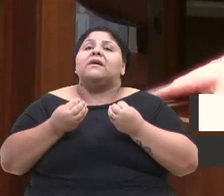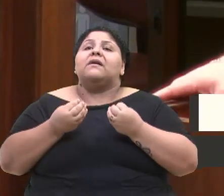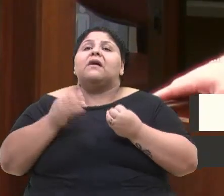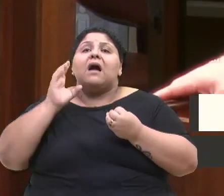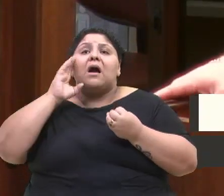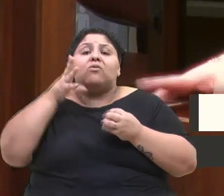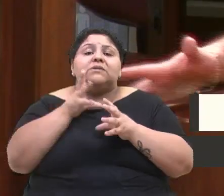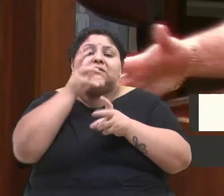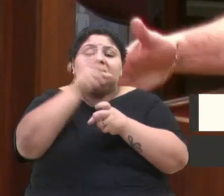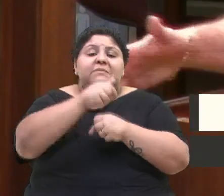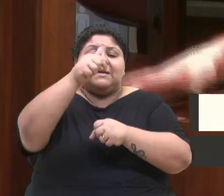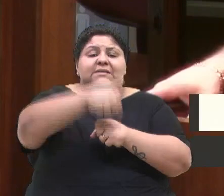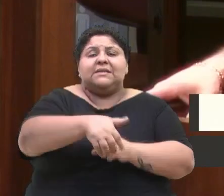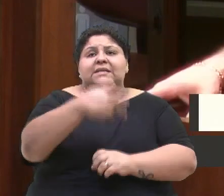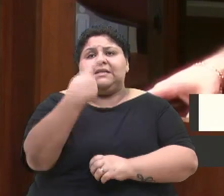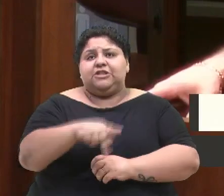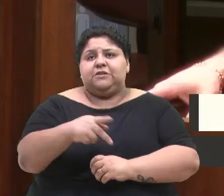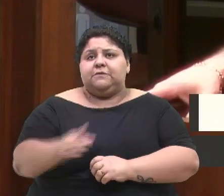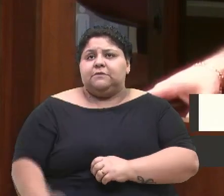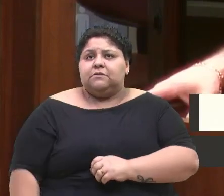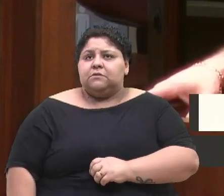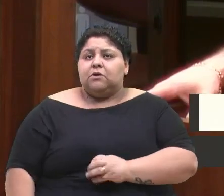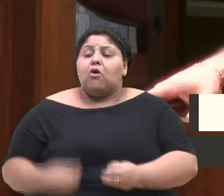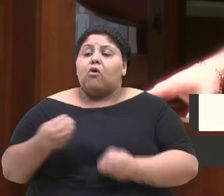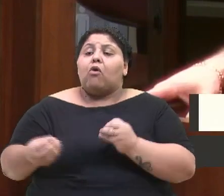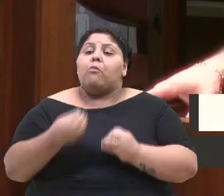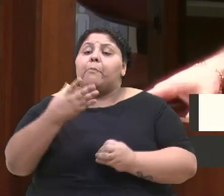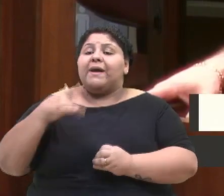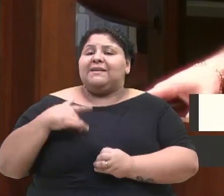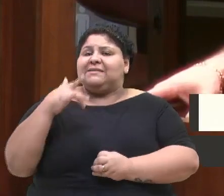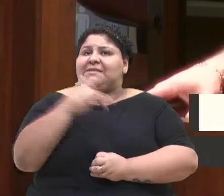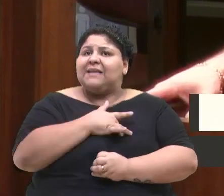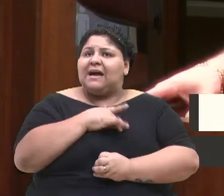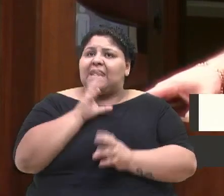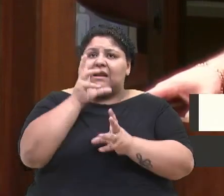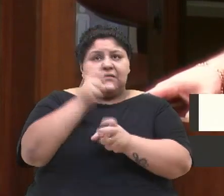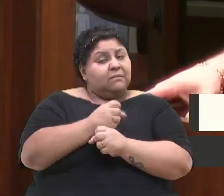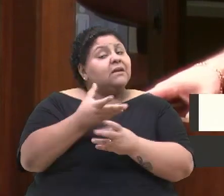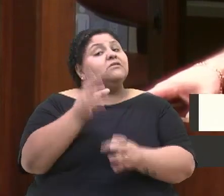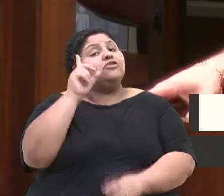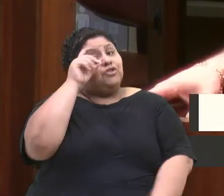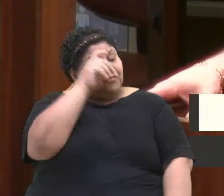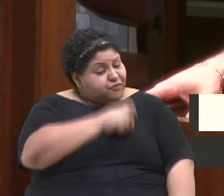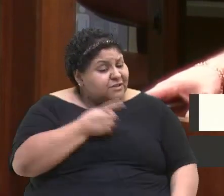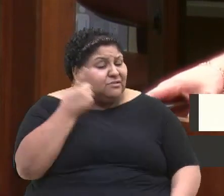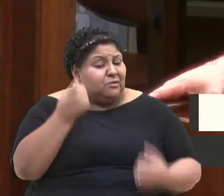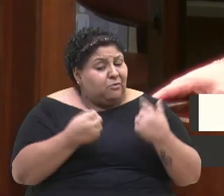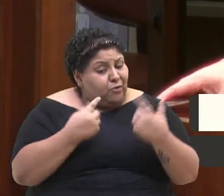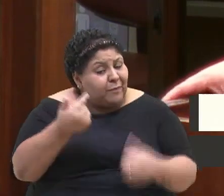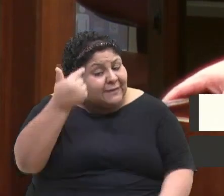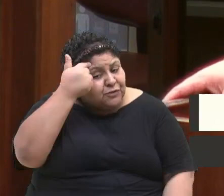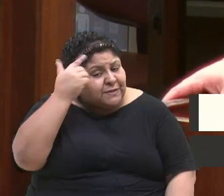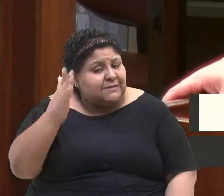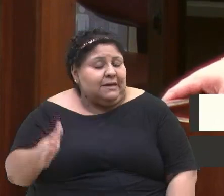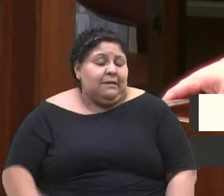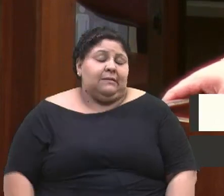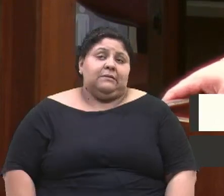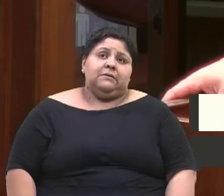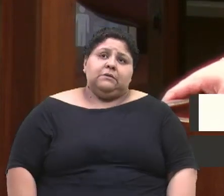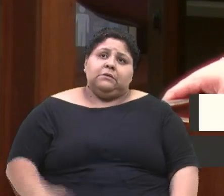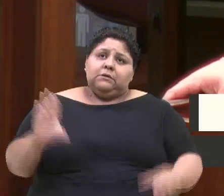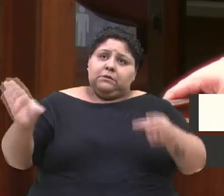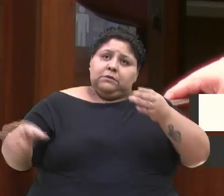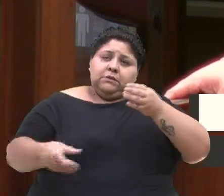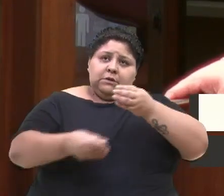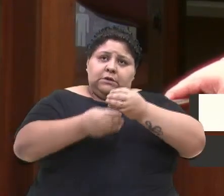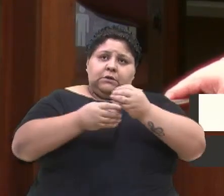seria? Como é que estaria o bem-estar animal? Complexo, preocupante pensar dessa maneira, né? Sua parte, vereadora